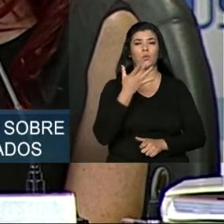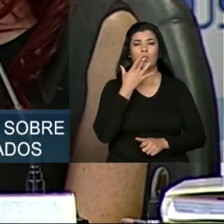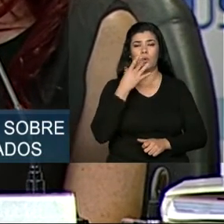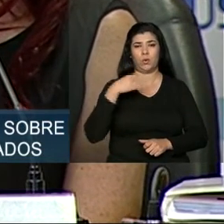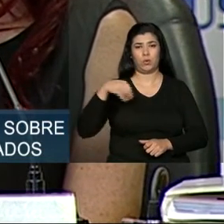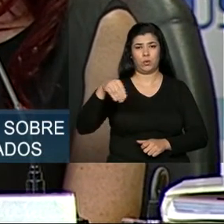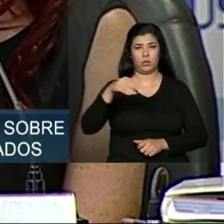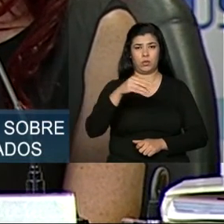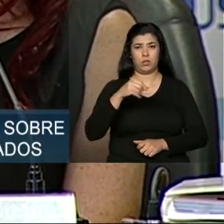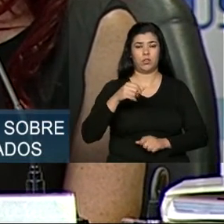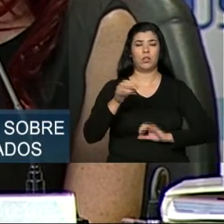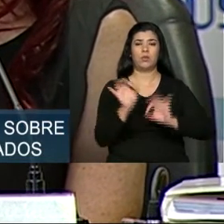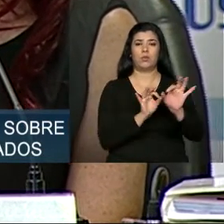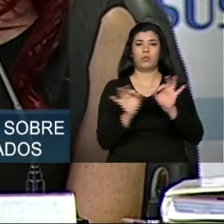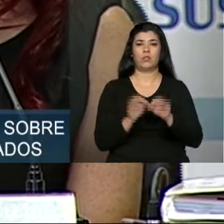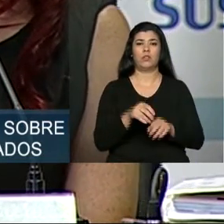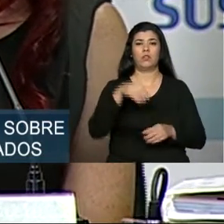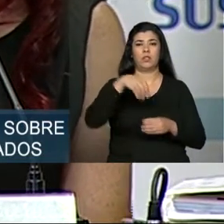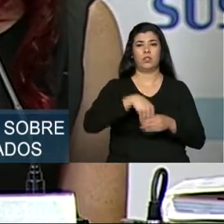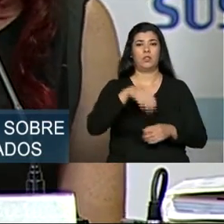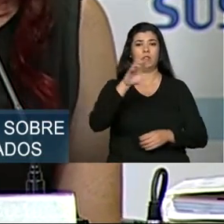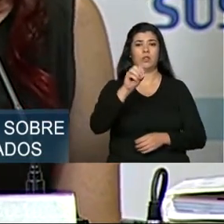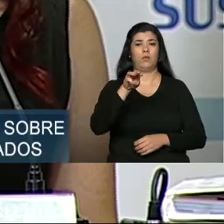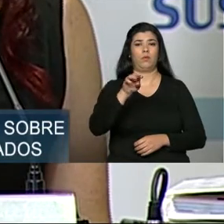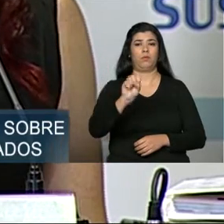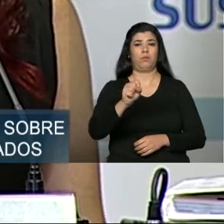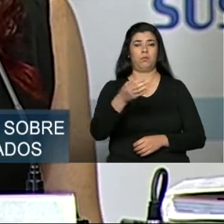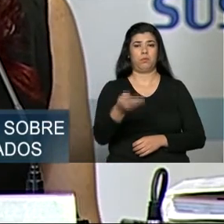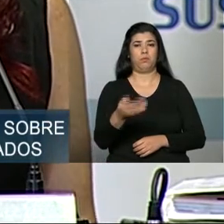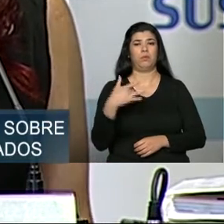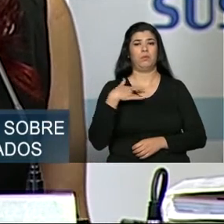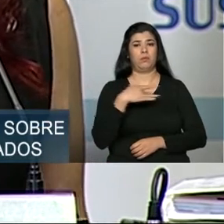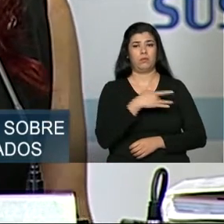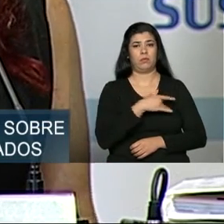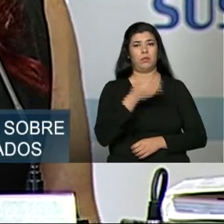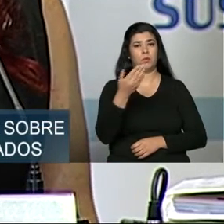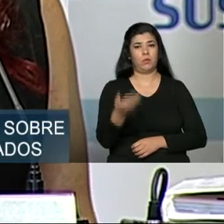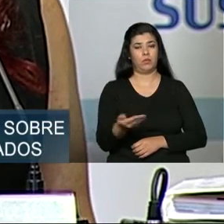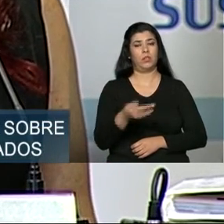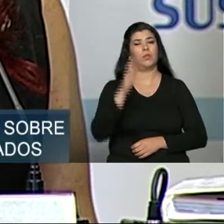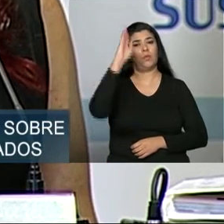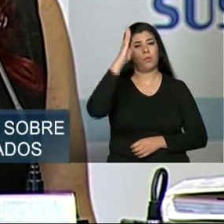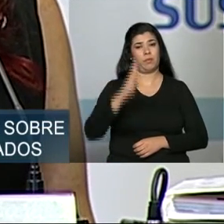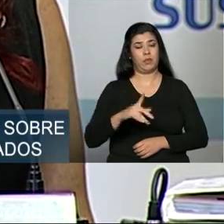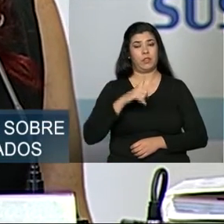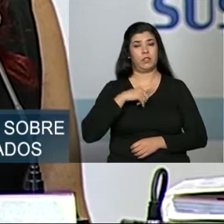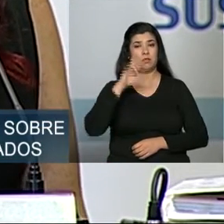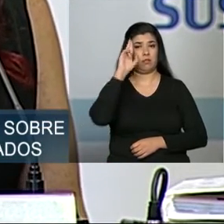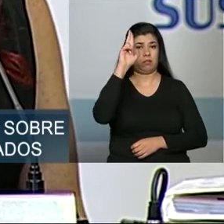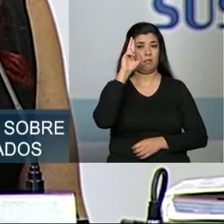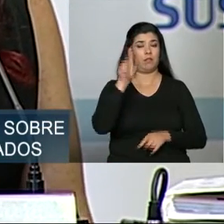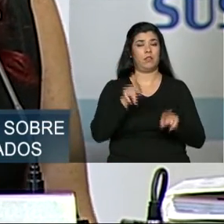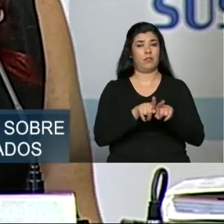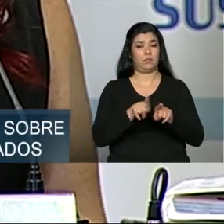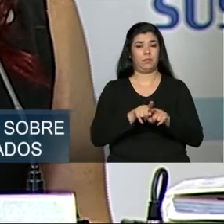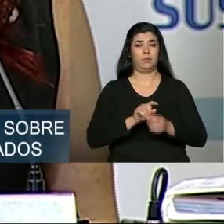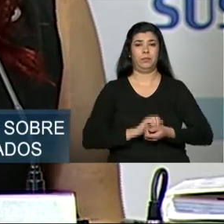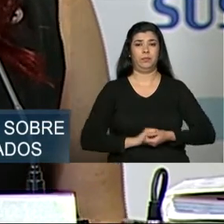à Organização Pan-Americana de Saúde. Então, o Brasil é referência nessa agenda. Próximo.